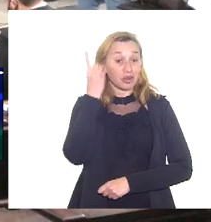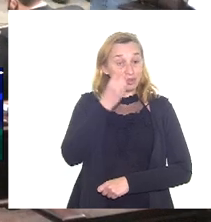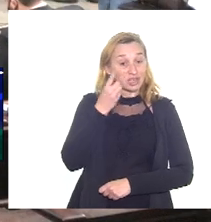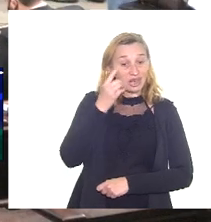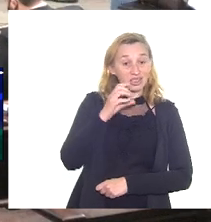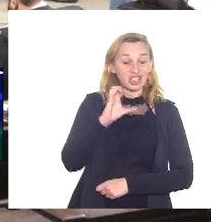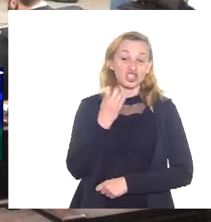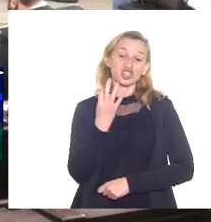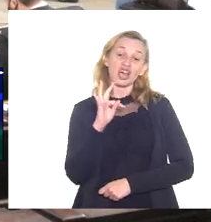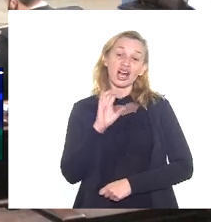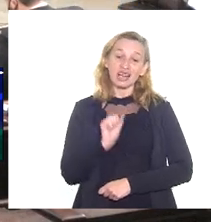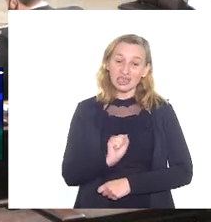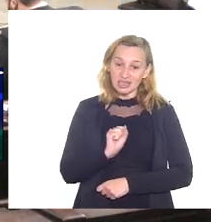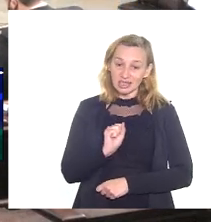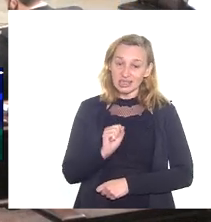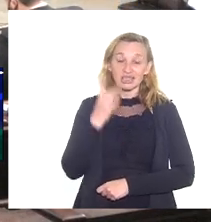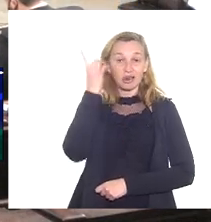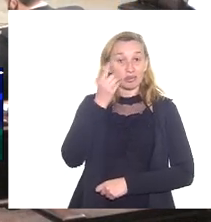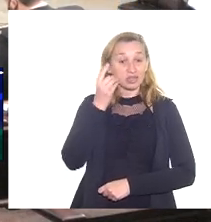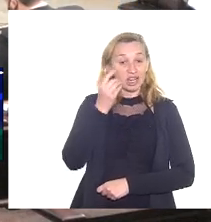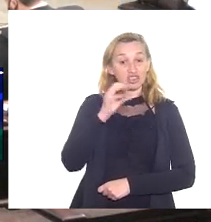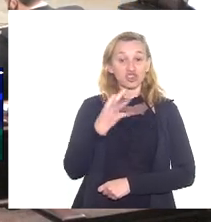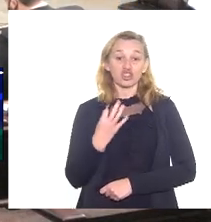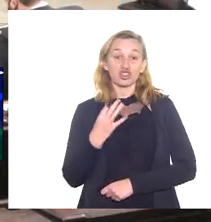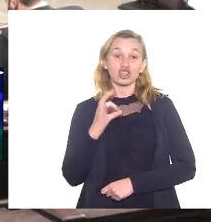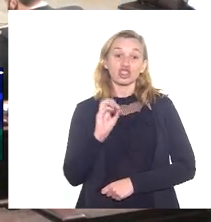Deputado Charles Batista. Deputado Chico Machado.